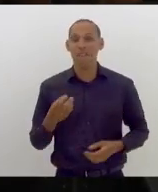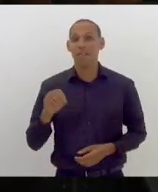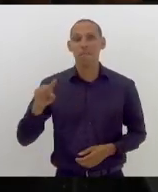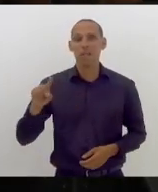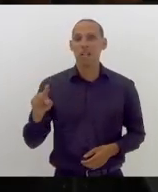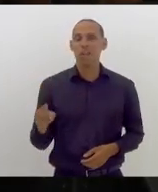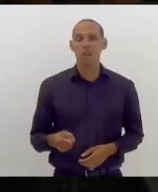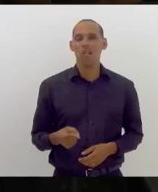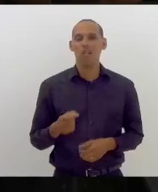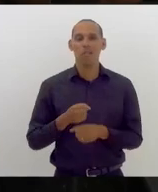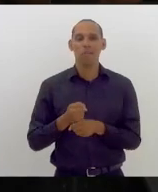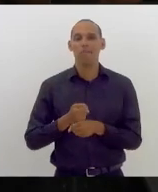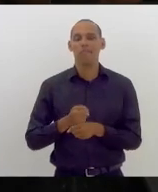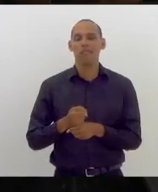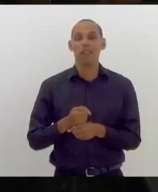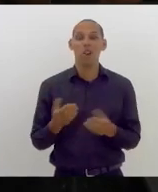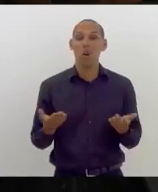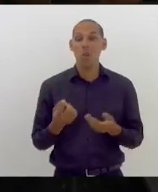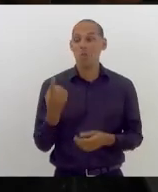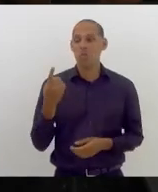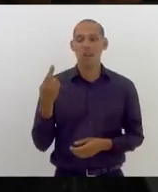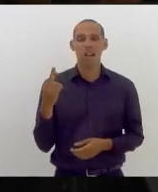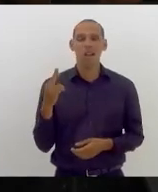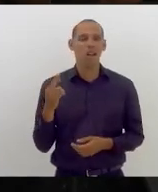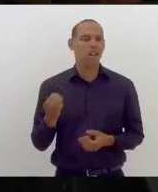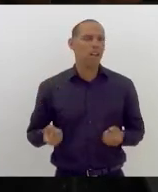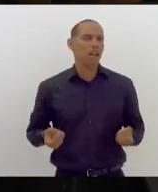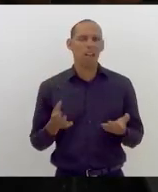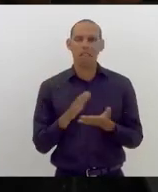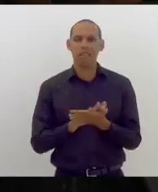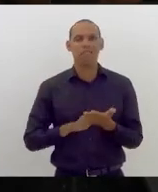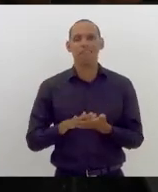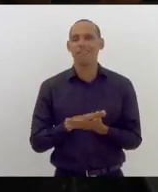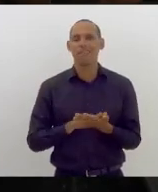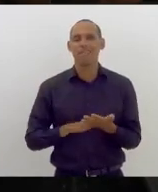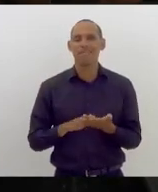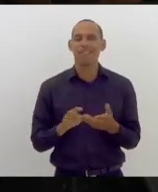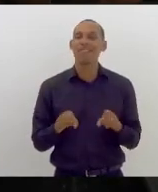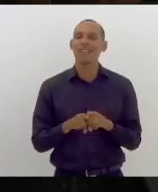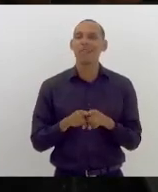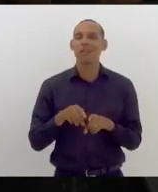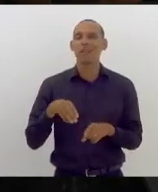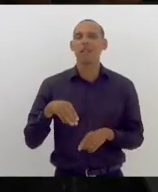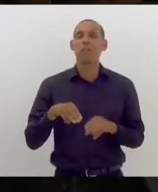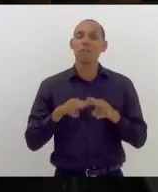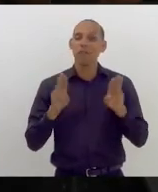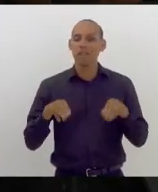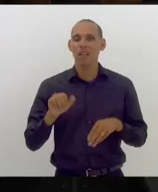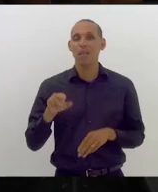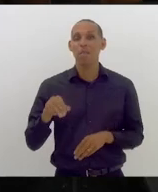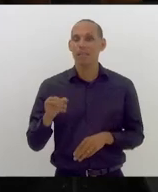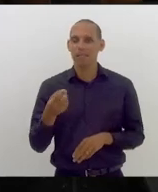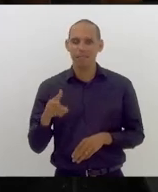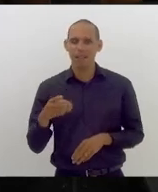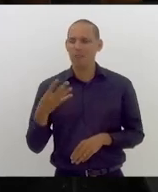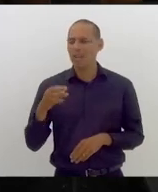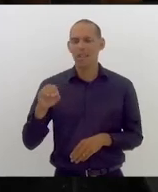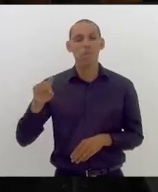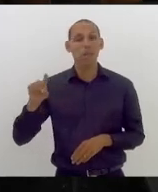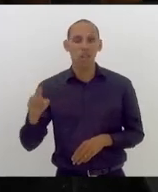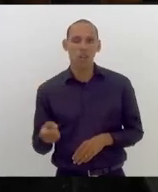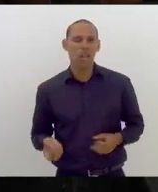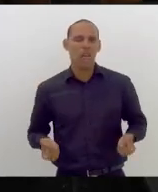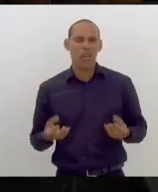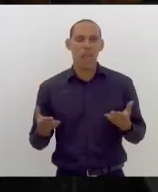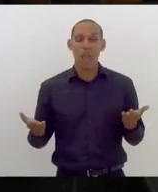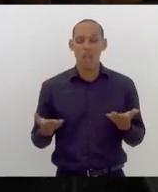não gasta um só real. A concessão que a gente fez do Museu da Manhã também, que eram gastos mais de 40 milhões de reais, hoje o